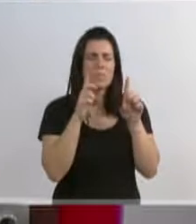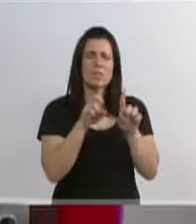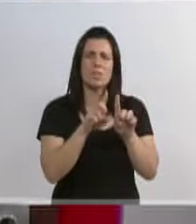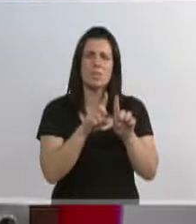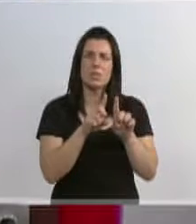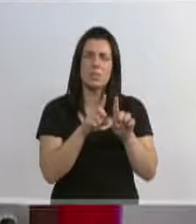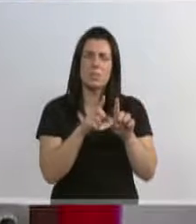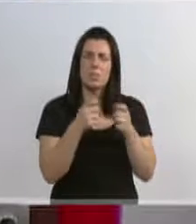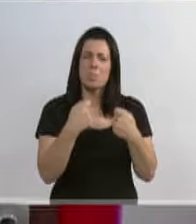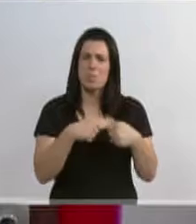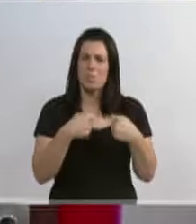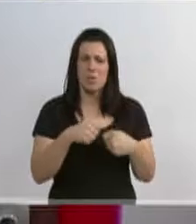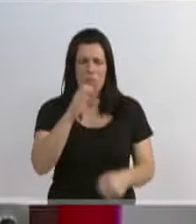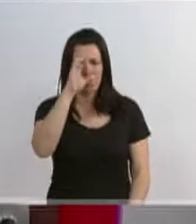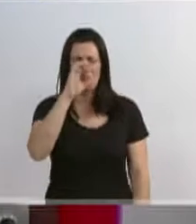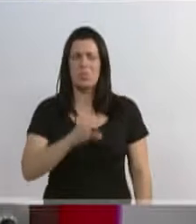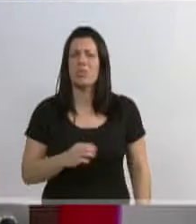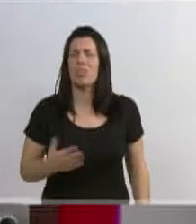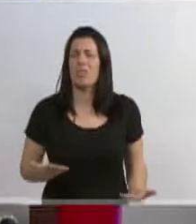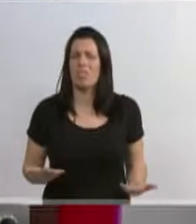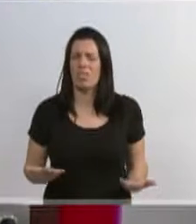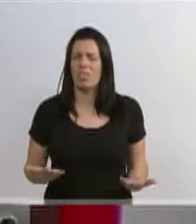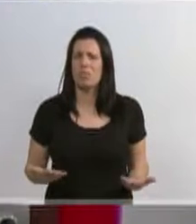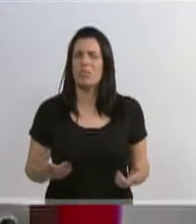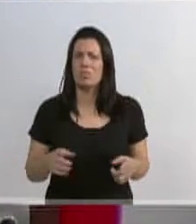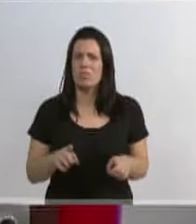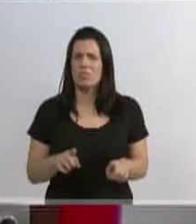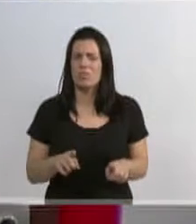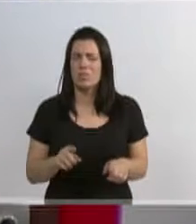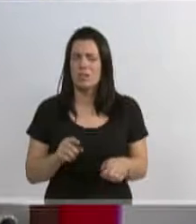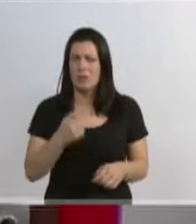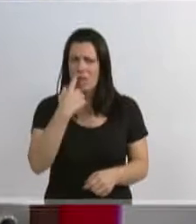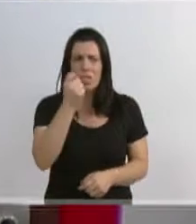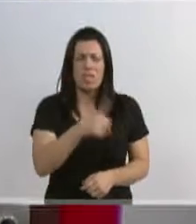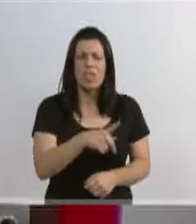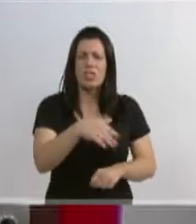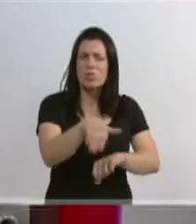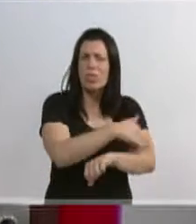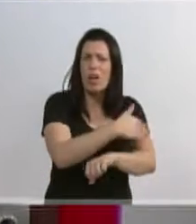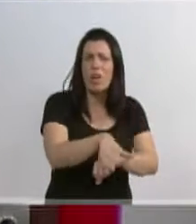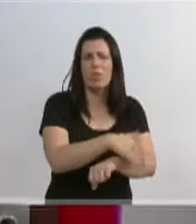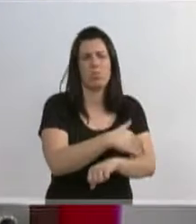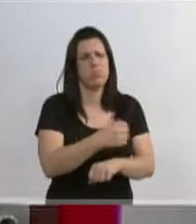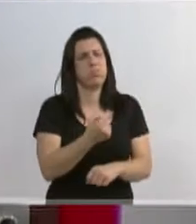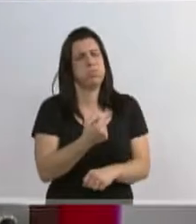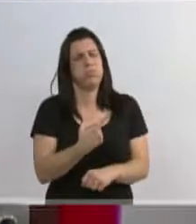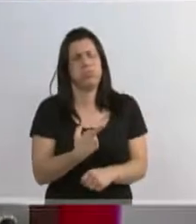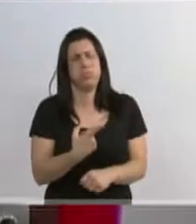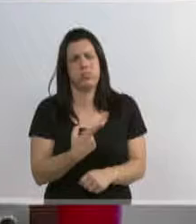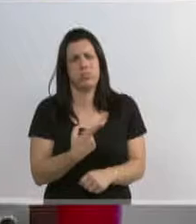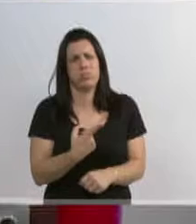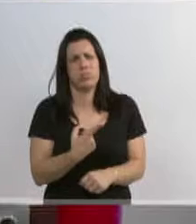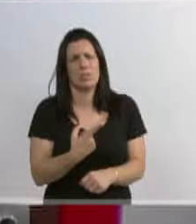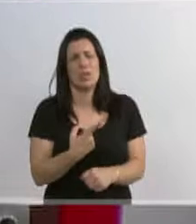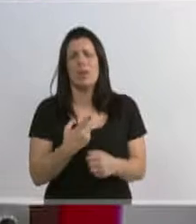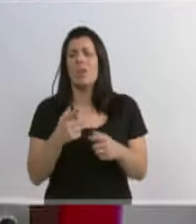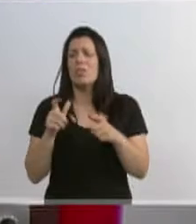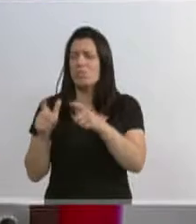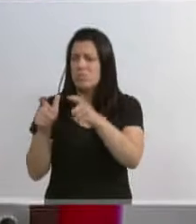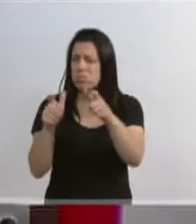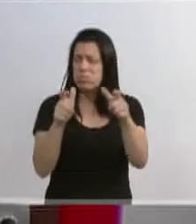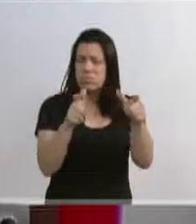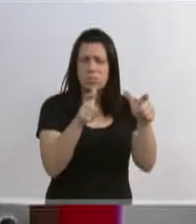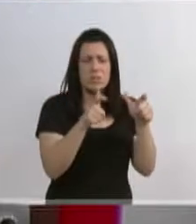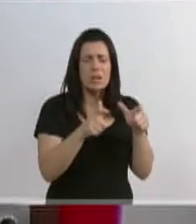vergonha para o cidadão, se é que dá para chamar de cidadão, o cara que faz aquilo. O cara que faz aquilo, e não é só lá, infelizmente, são muitos locais